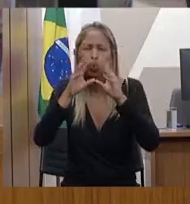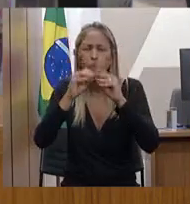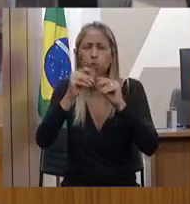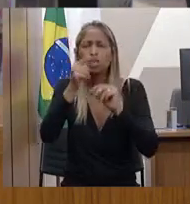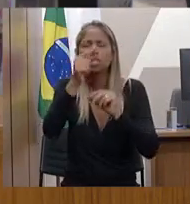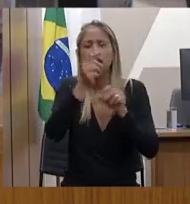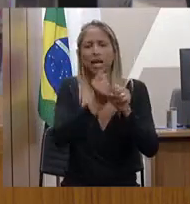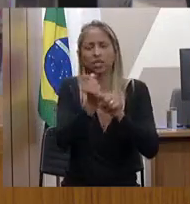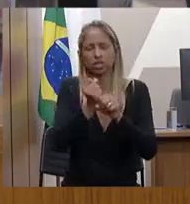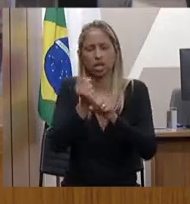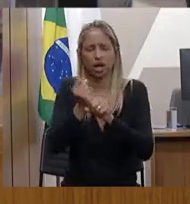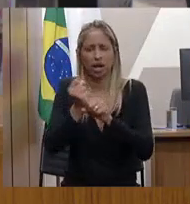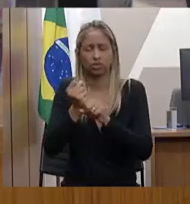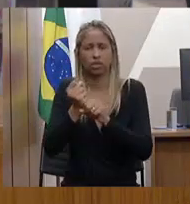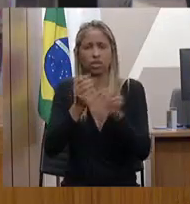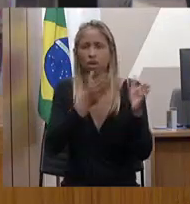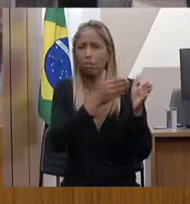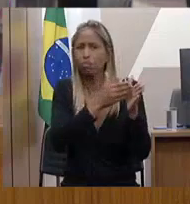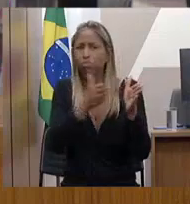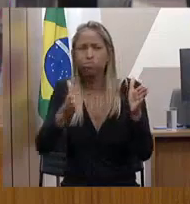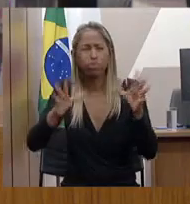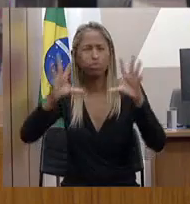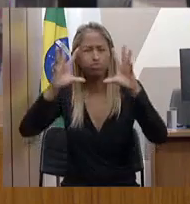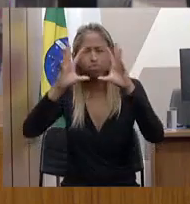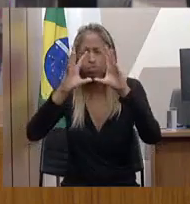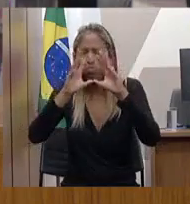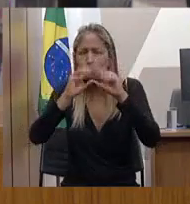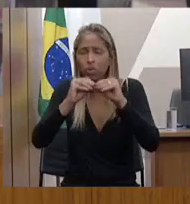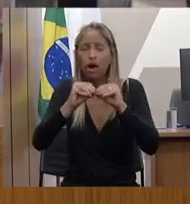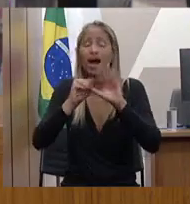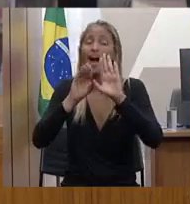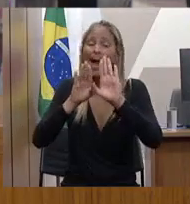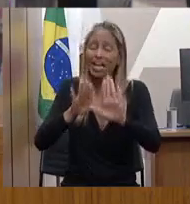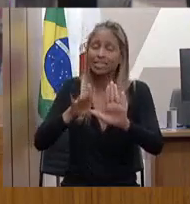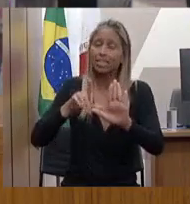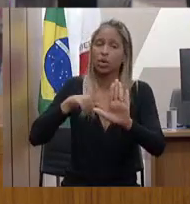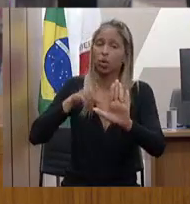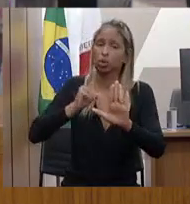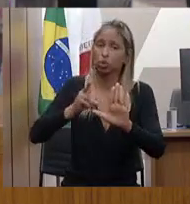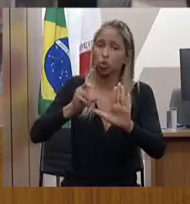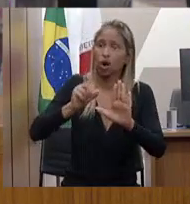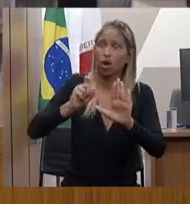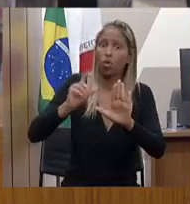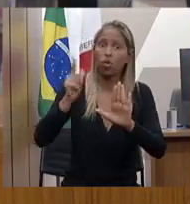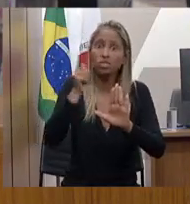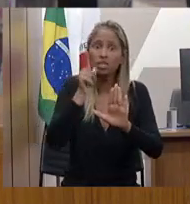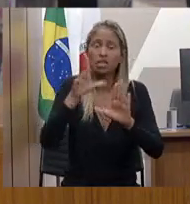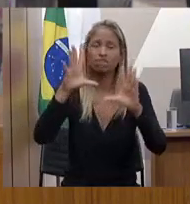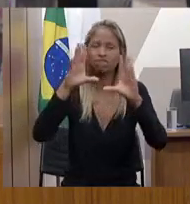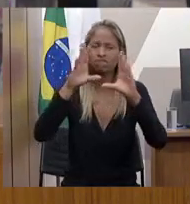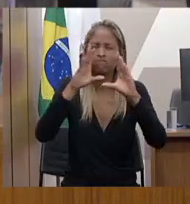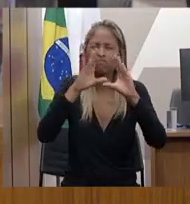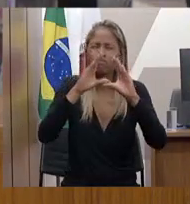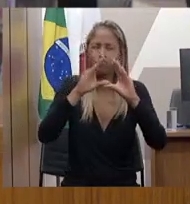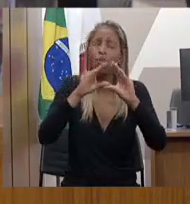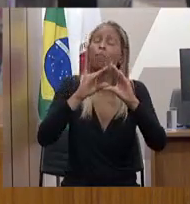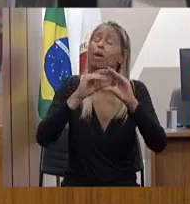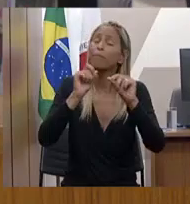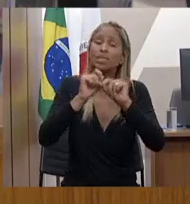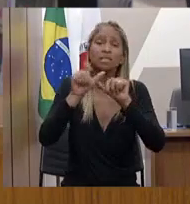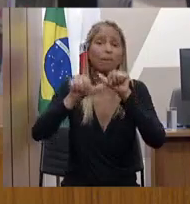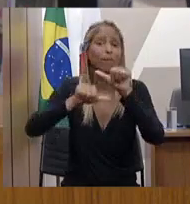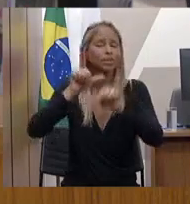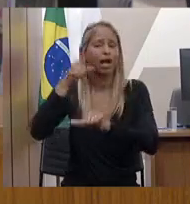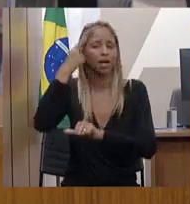últimos sete anos nós passamos um período de tempo e ainda já estamos caminhando no sombreamento dessa treva então nós precisamos